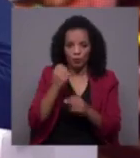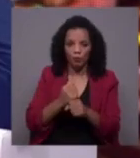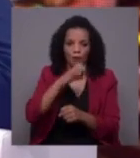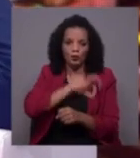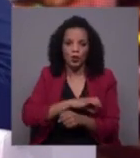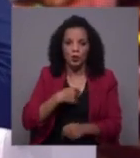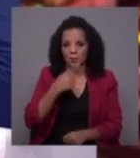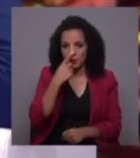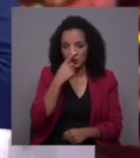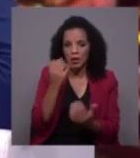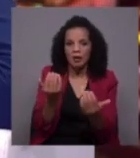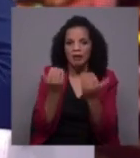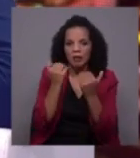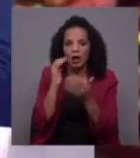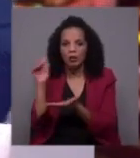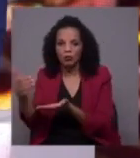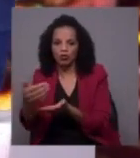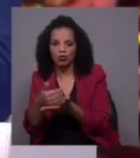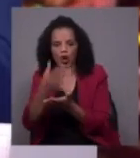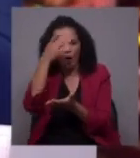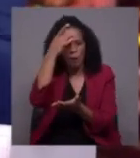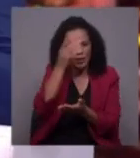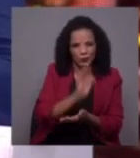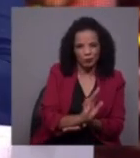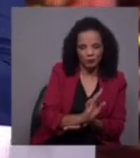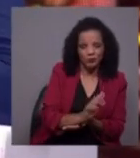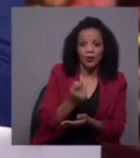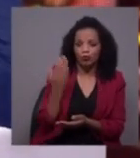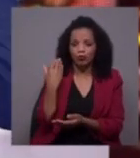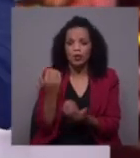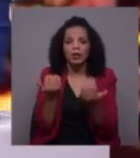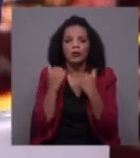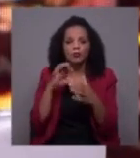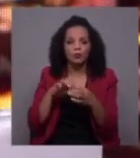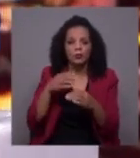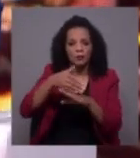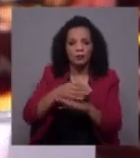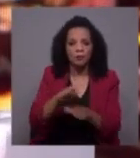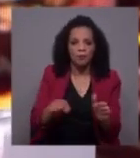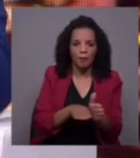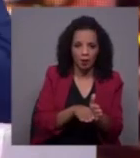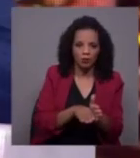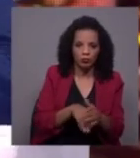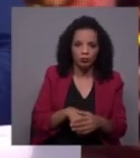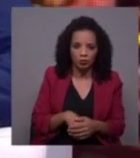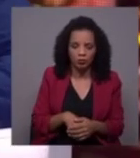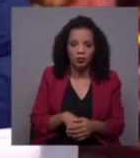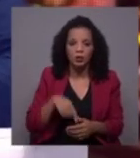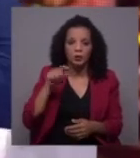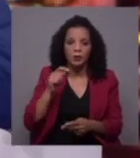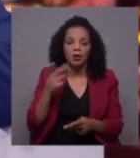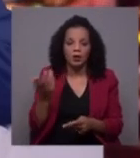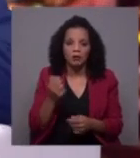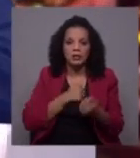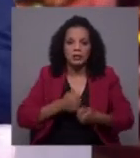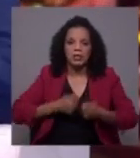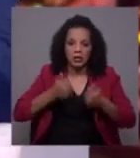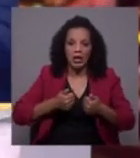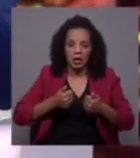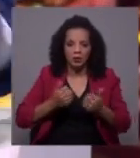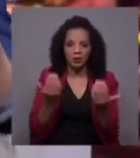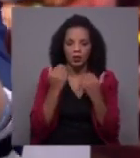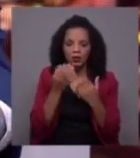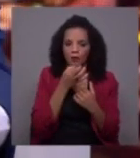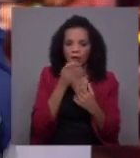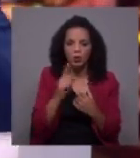prefiro sempre dados a opiniões. Há bocadinho tivemos dados sobre os cruzeiros. Não, e a visão da cidade de dar dados, não estamos a